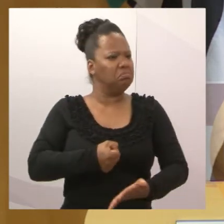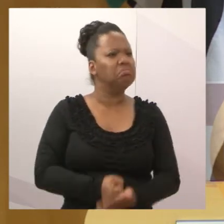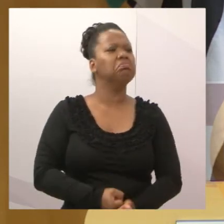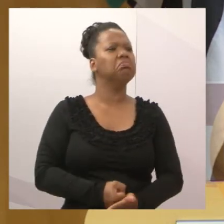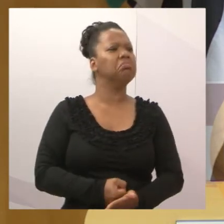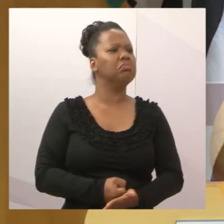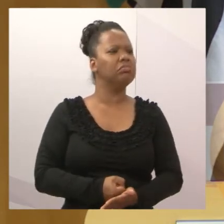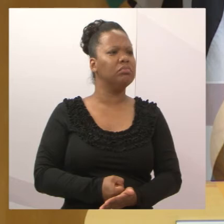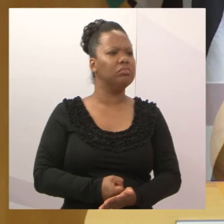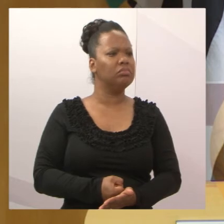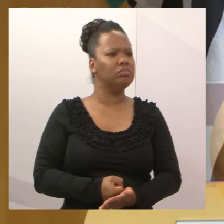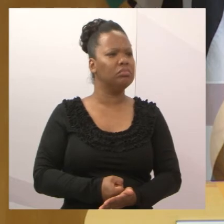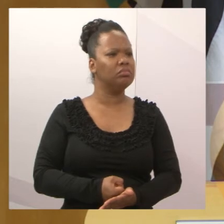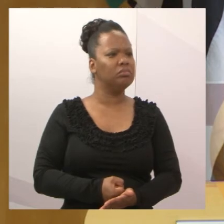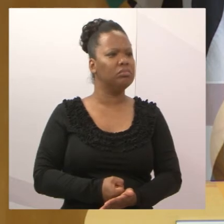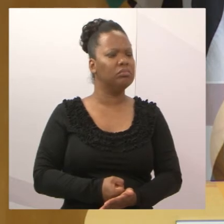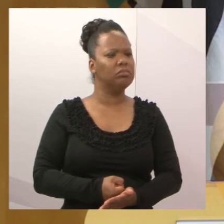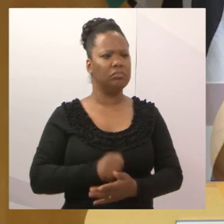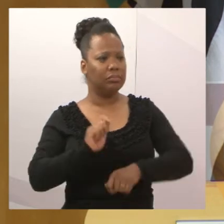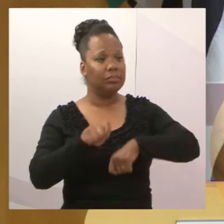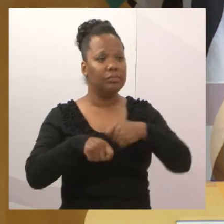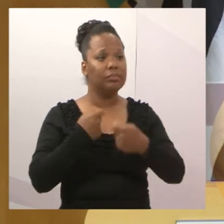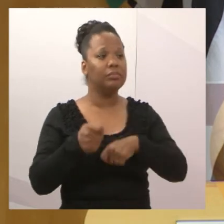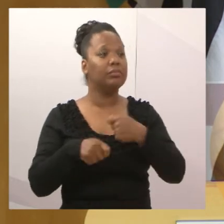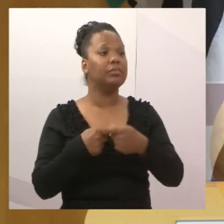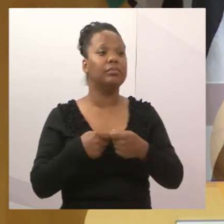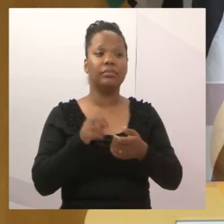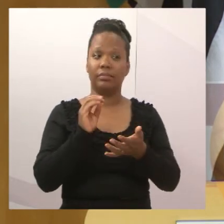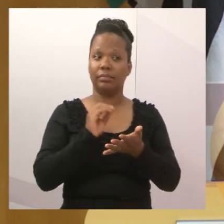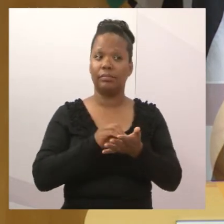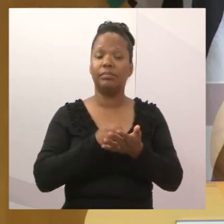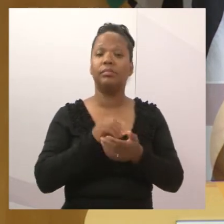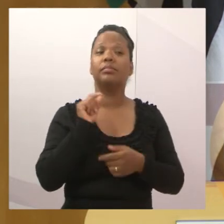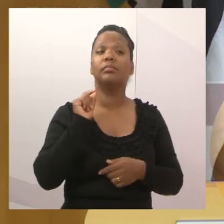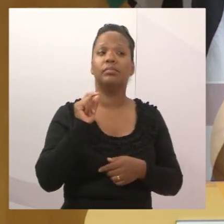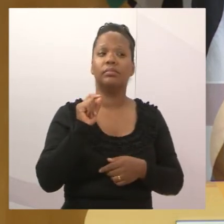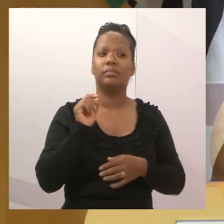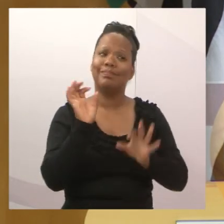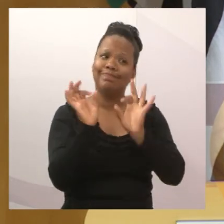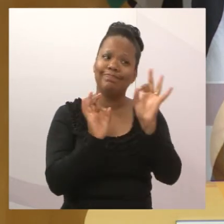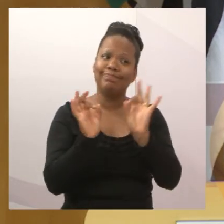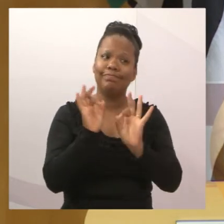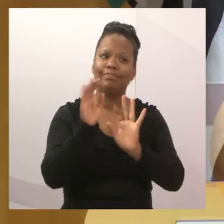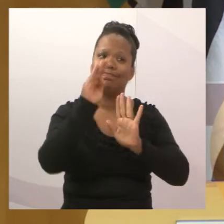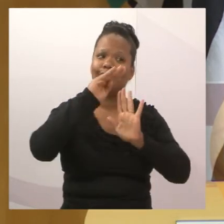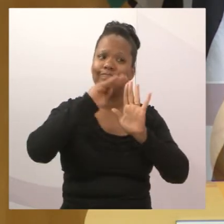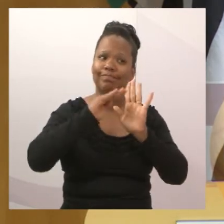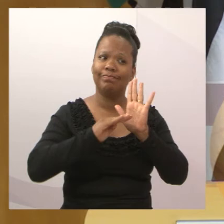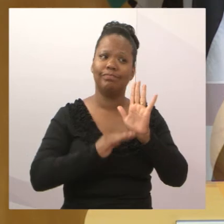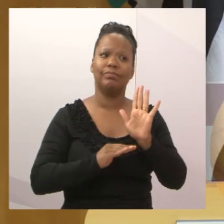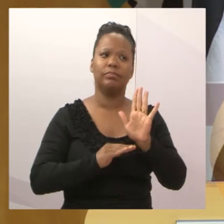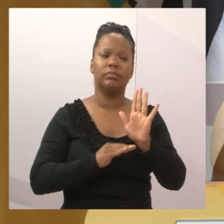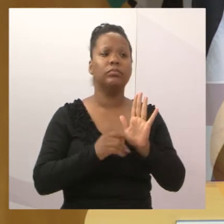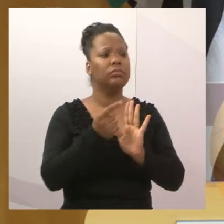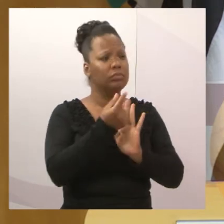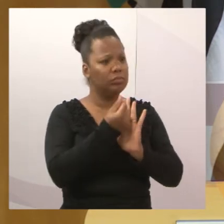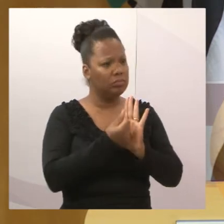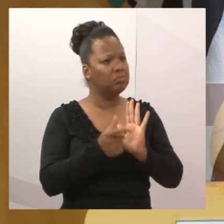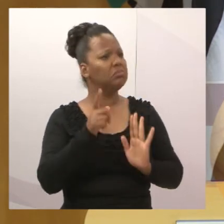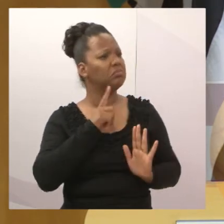Está faltando o quê? Gestão. Está faltando o quê? Organização. Porque o orçamento